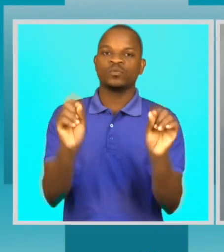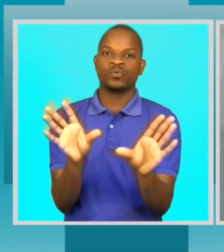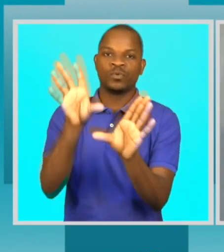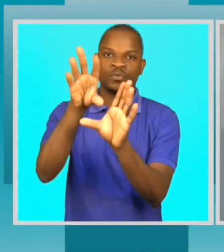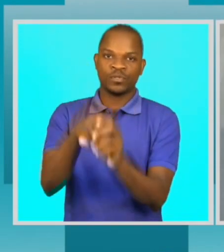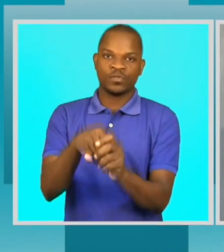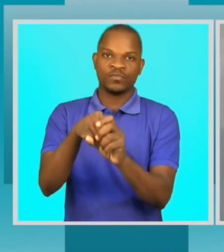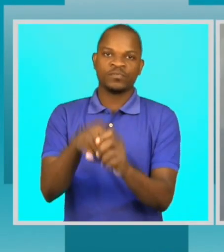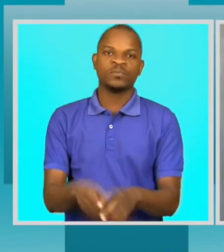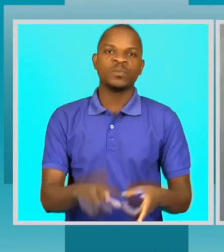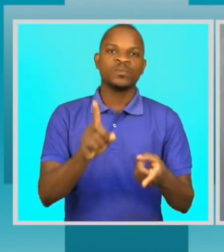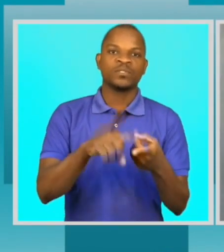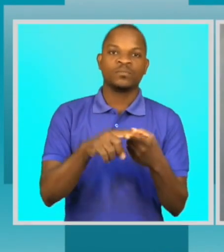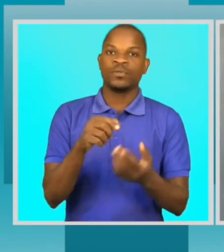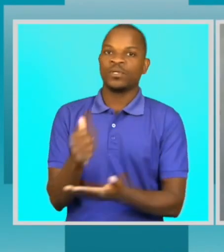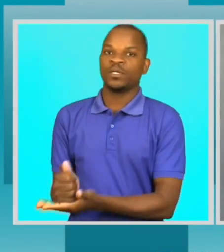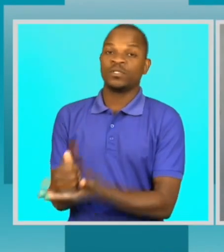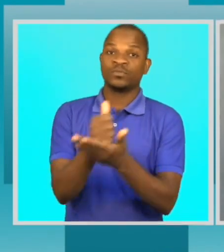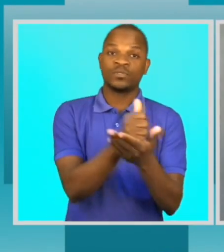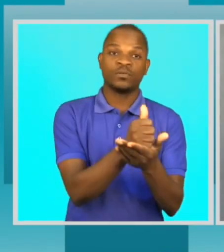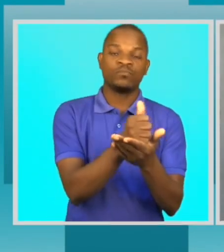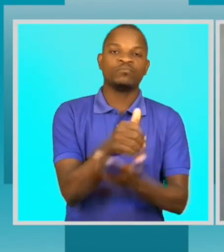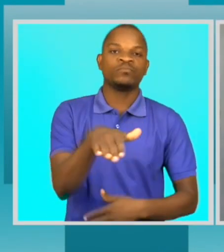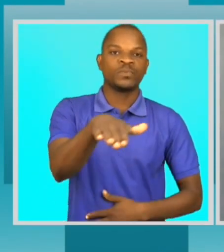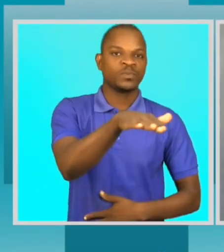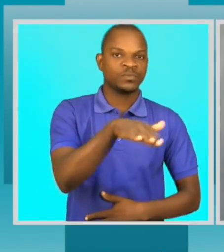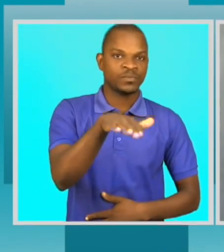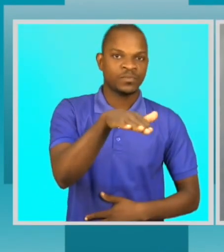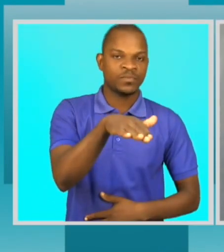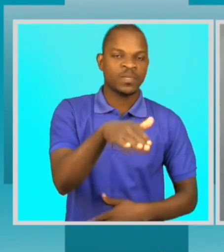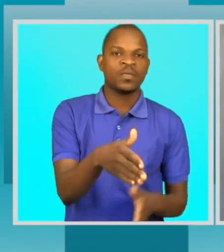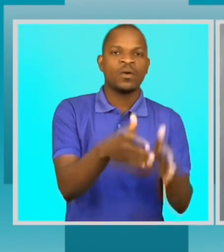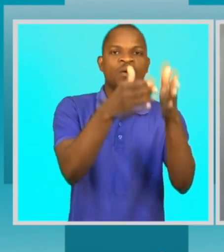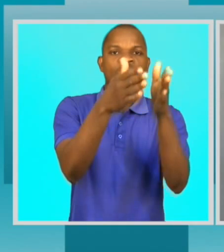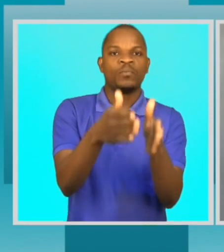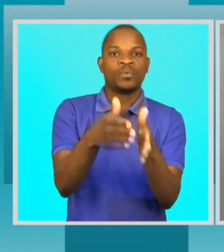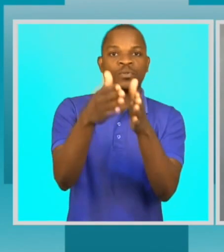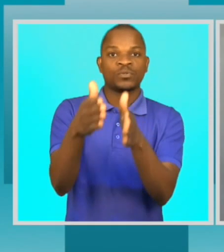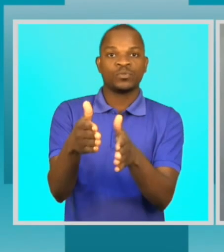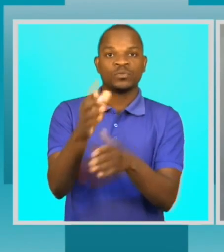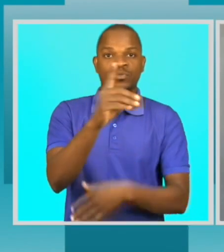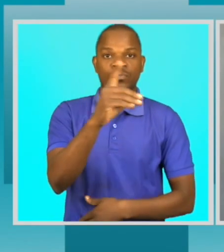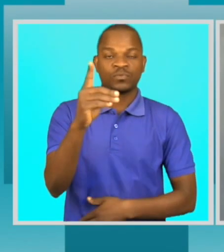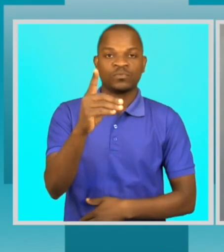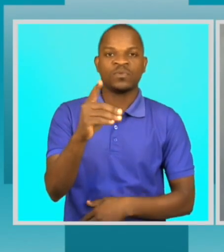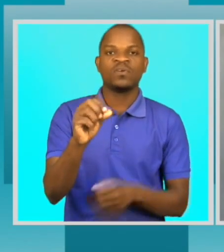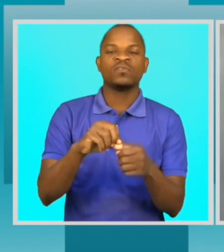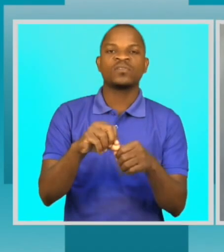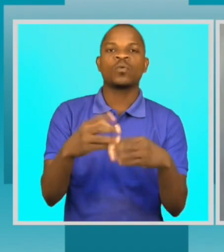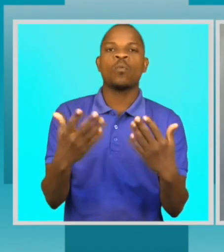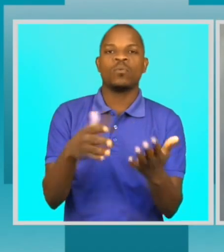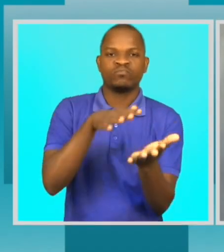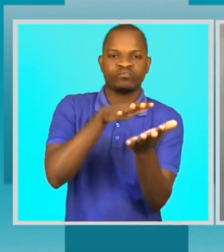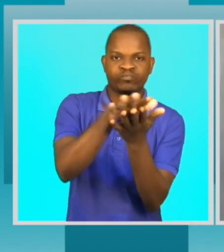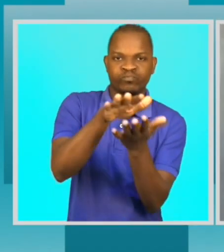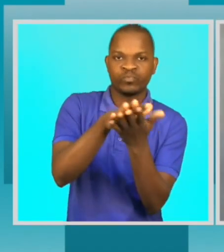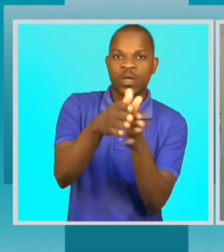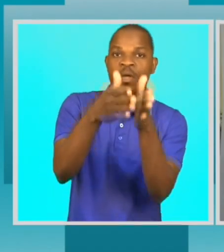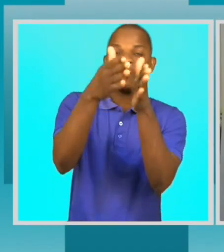Também apoiamos na área social, onde as pessoas com deficiência promovemos a sensibilização para que as pessoas com deficiência não sejam